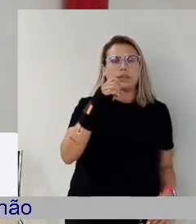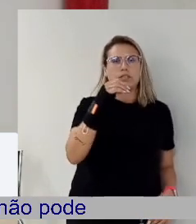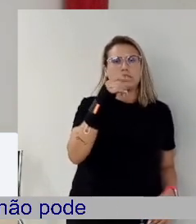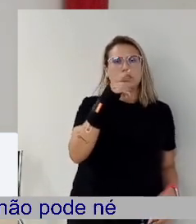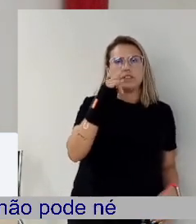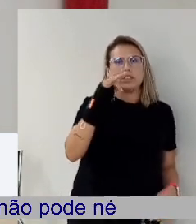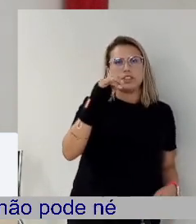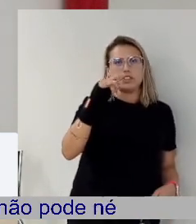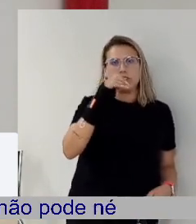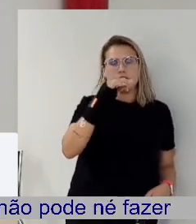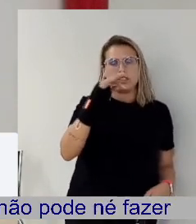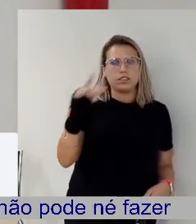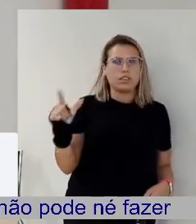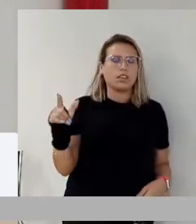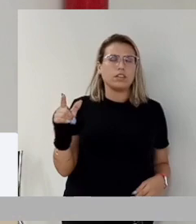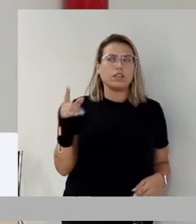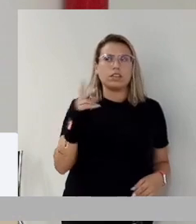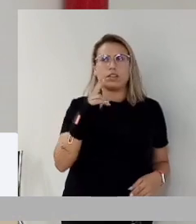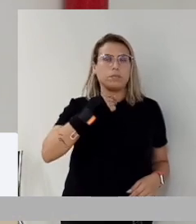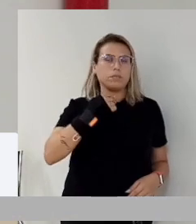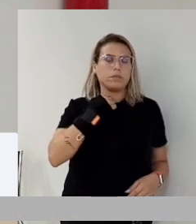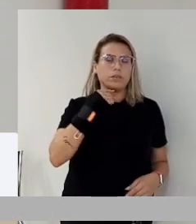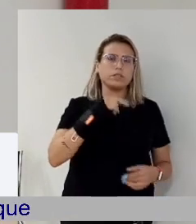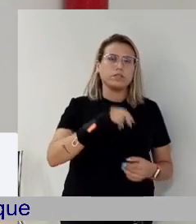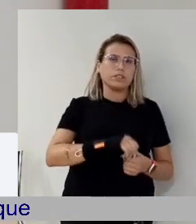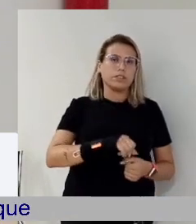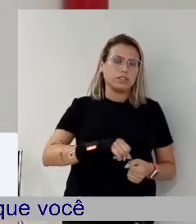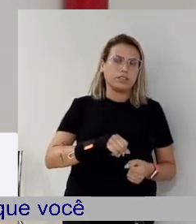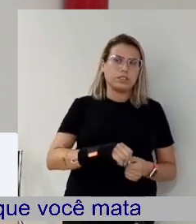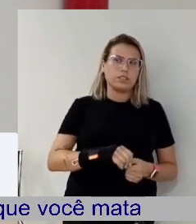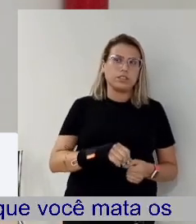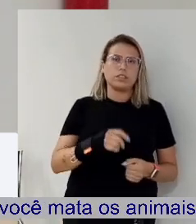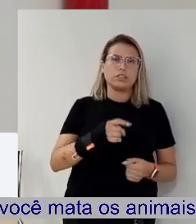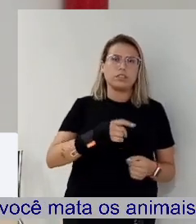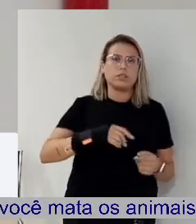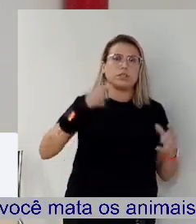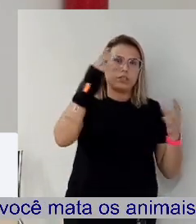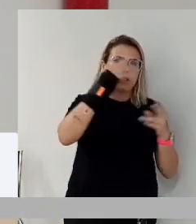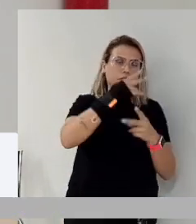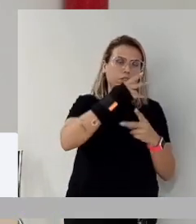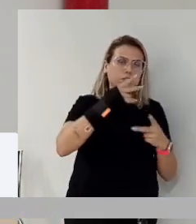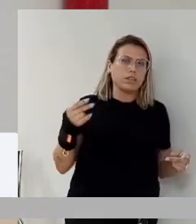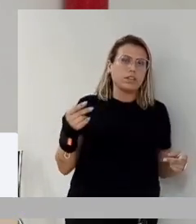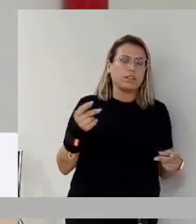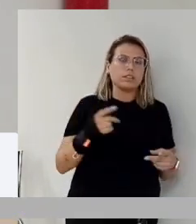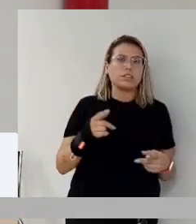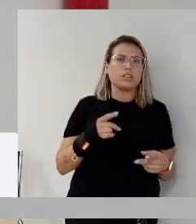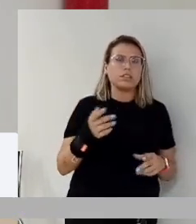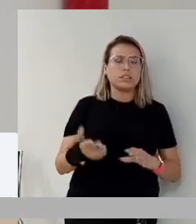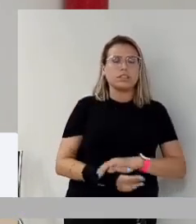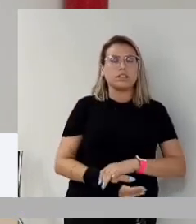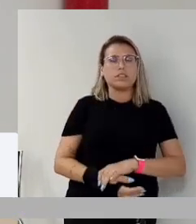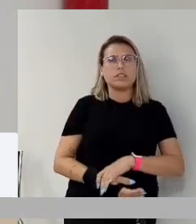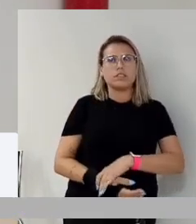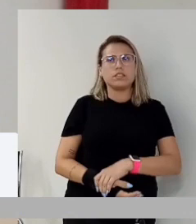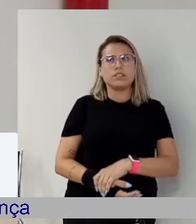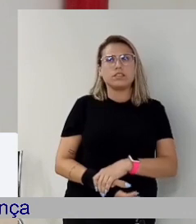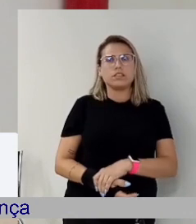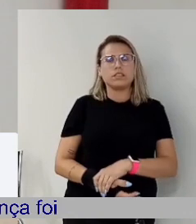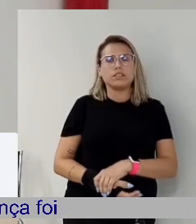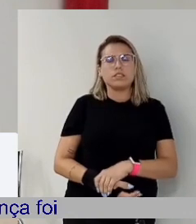né fazer supressão daquela forma até porque você mata os animais silvestres tudo que tem ali e essa licença